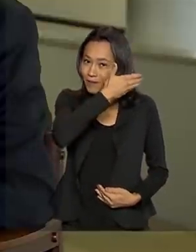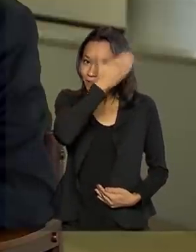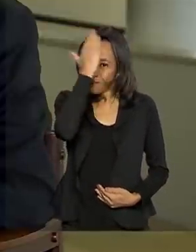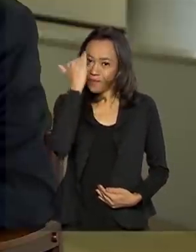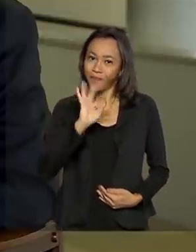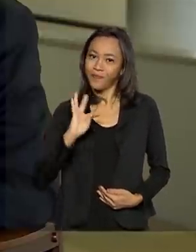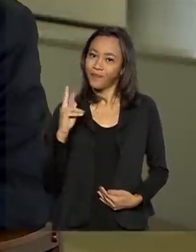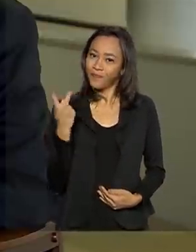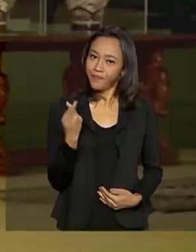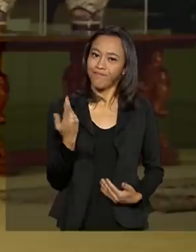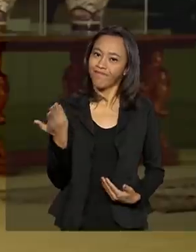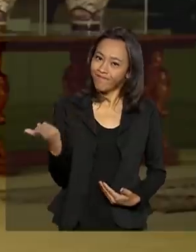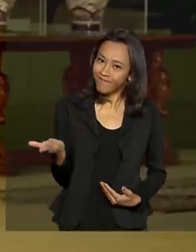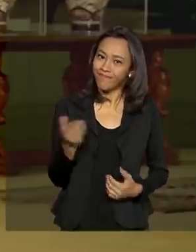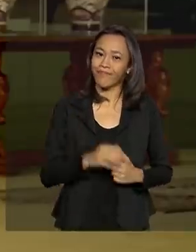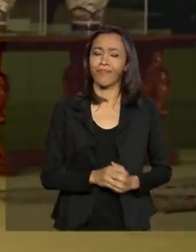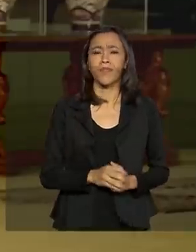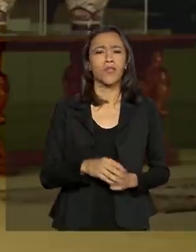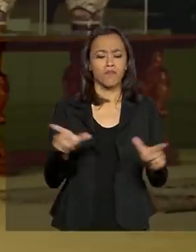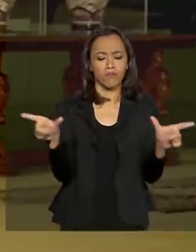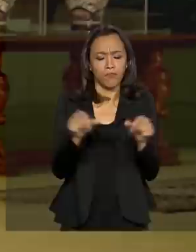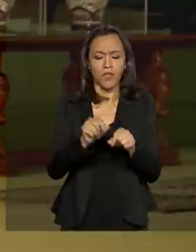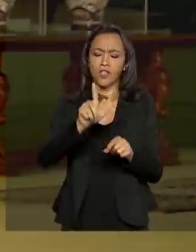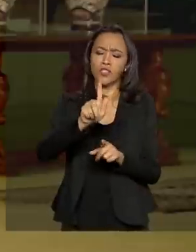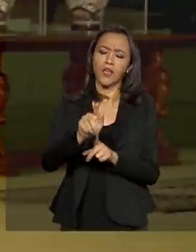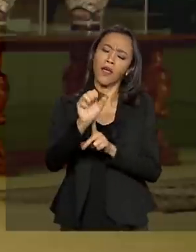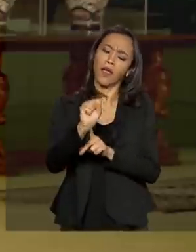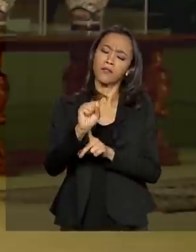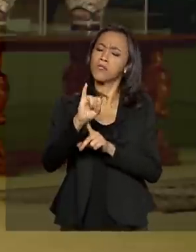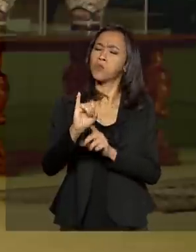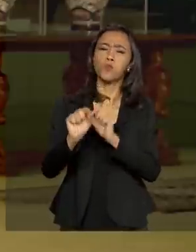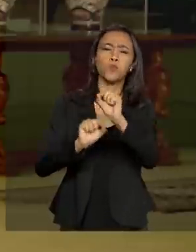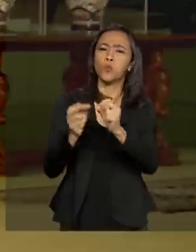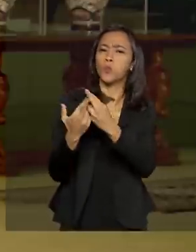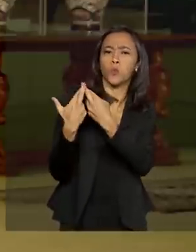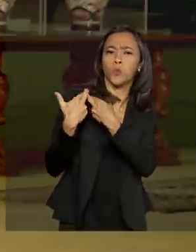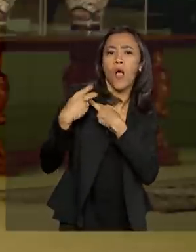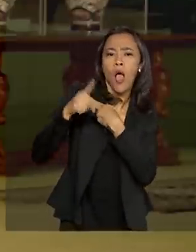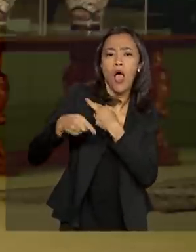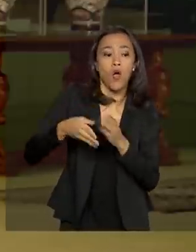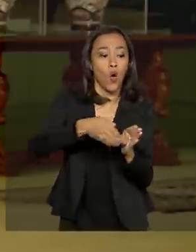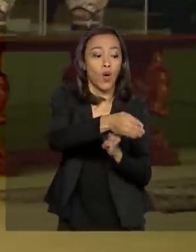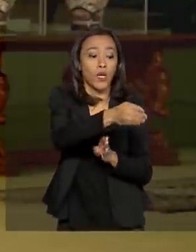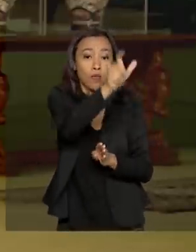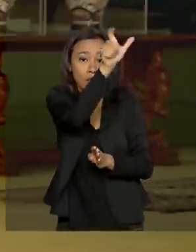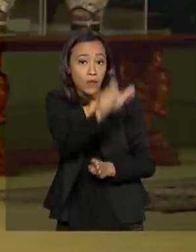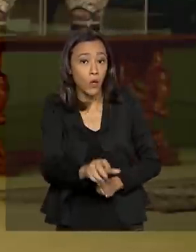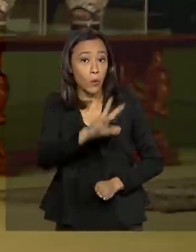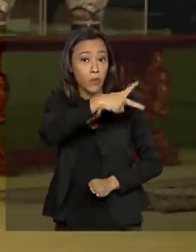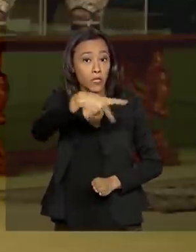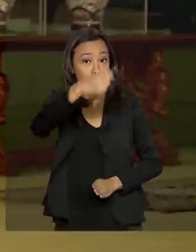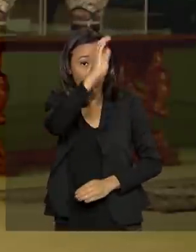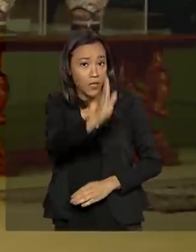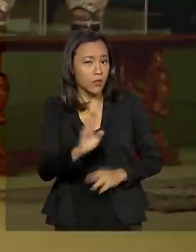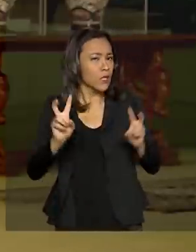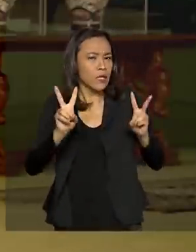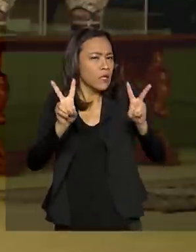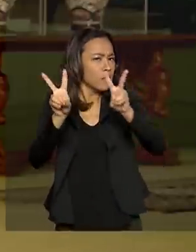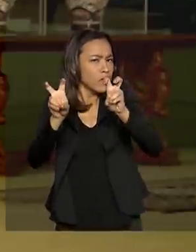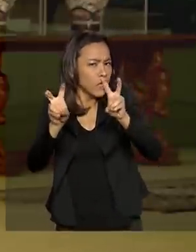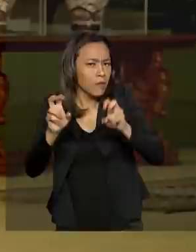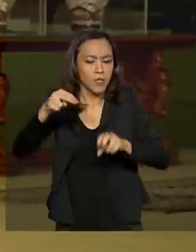general Augusto Heleno. O GSI é responsável por assessorar o presidente da República em assuntos como